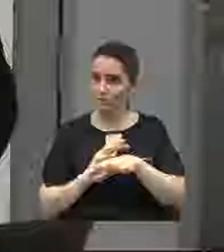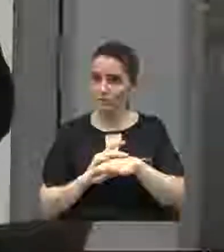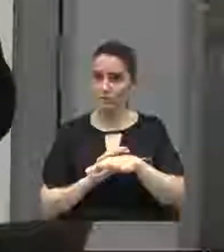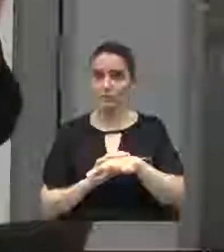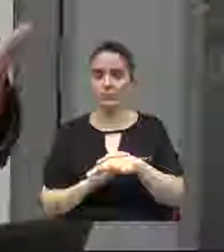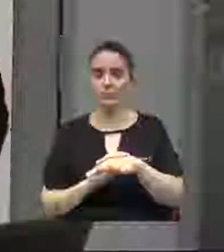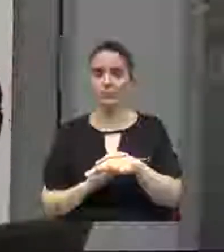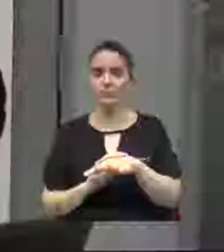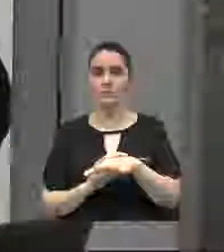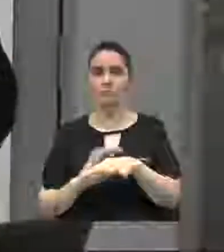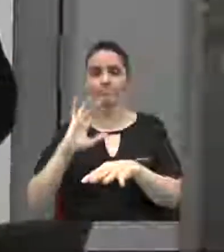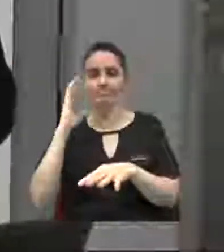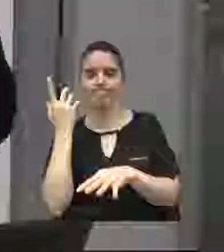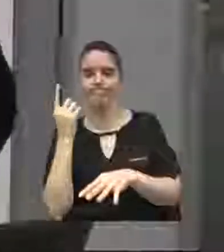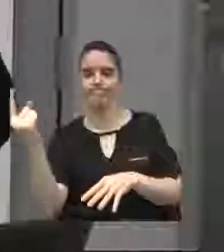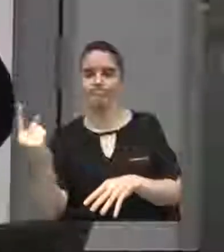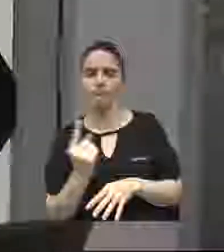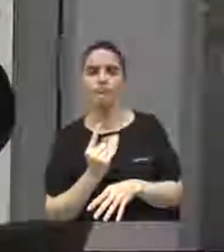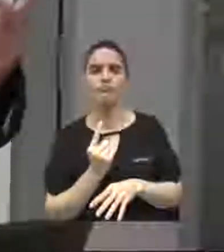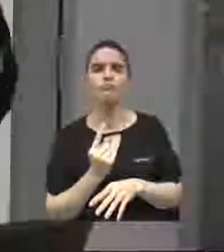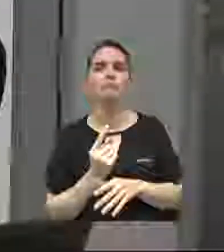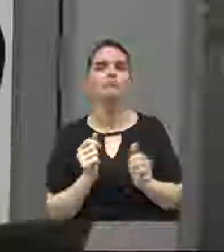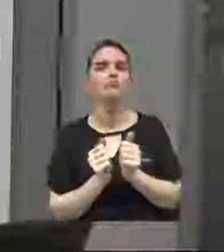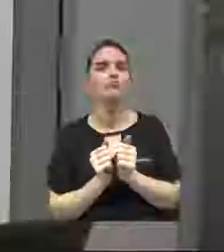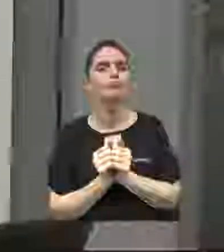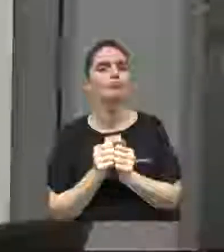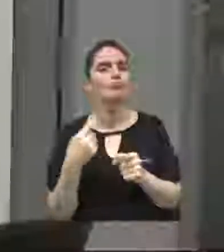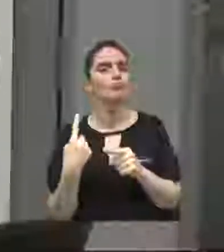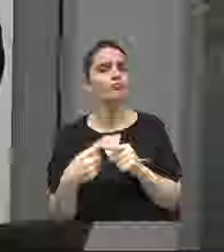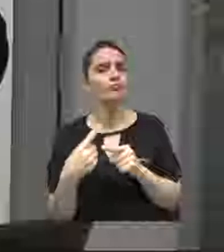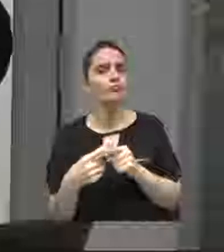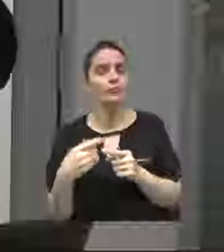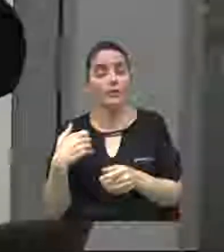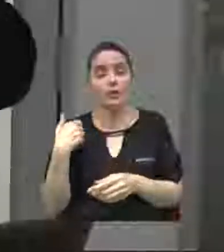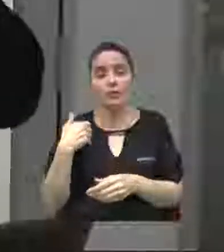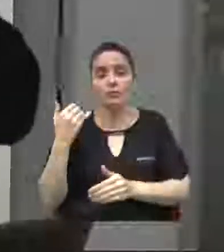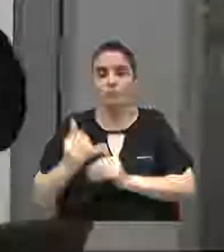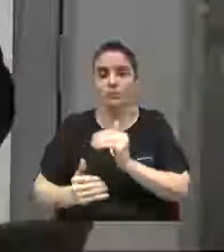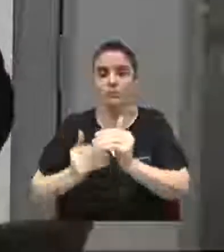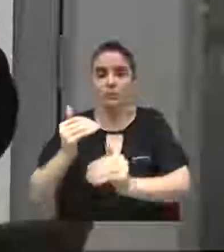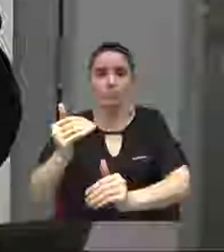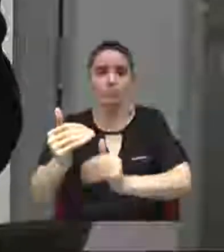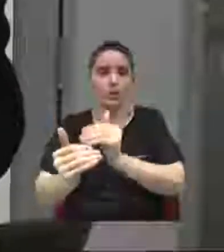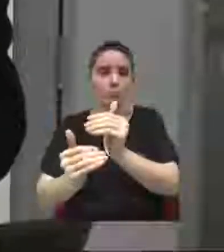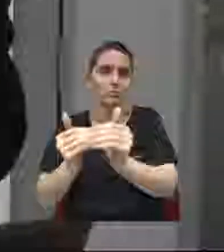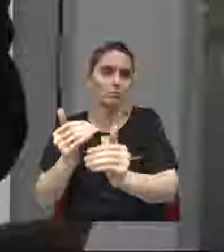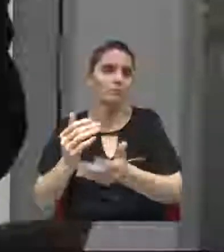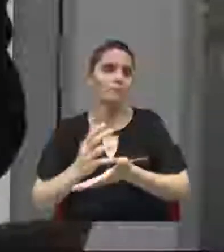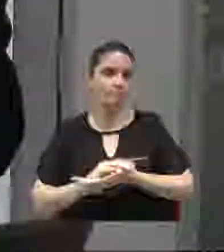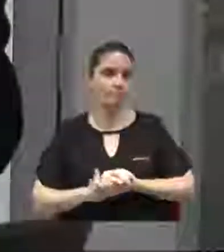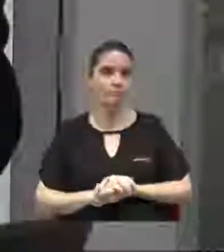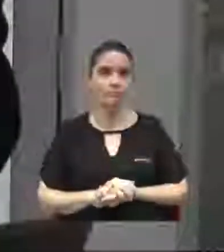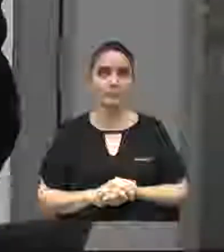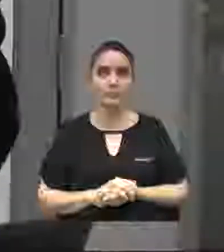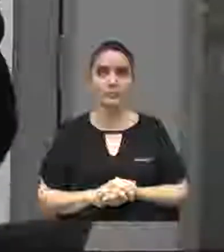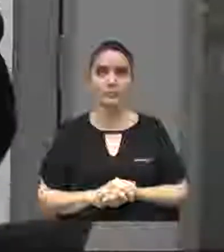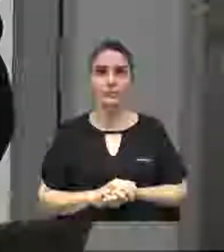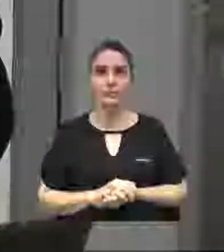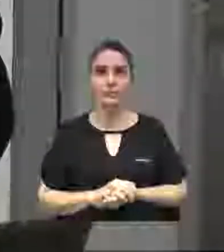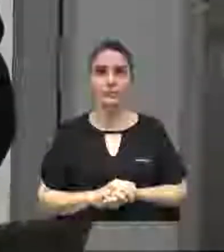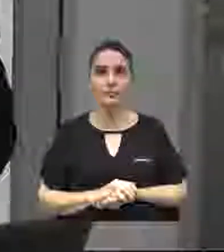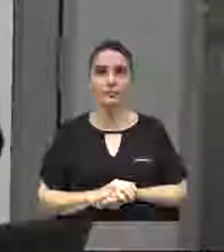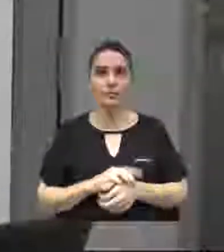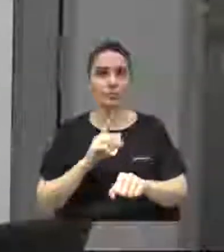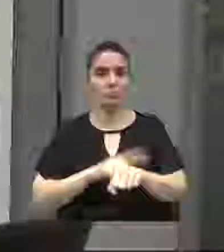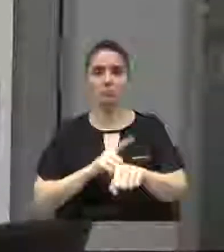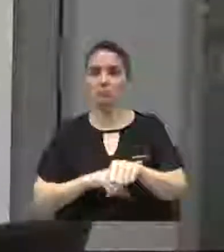são presentes e progressivas com a progressão da idade. É notório, senhor presidente, só o tempo, viu, que não está correndo. Eu estou